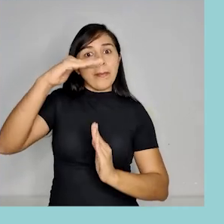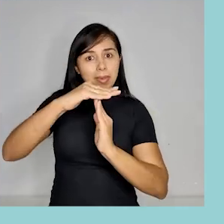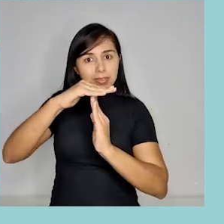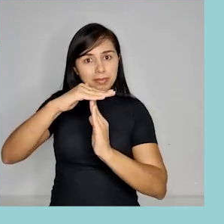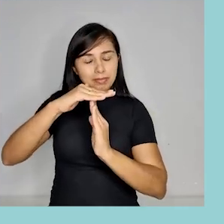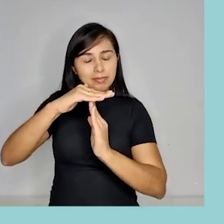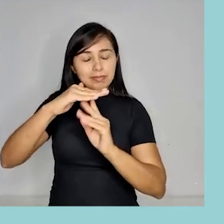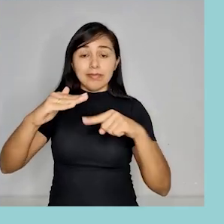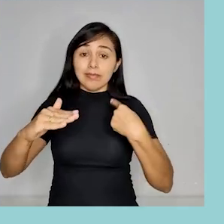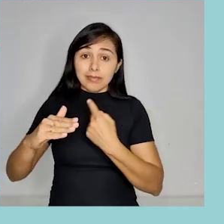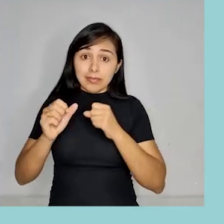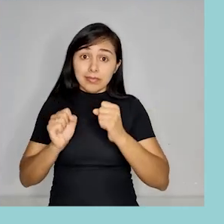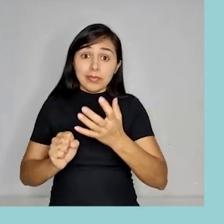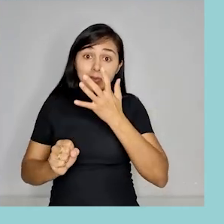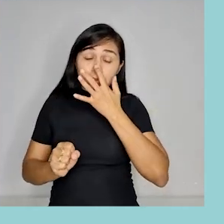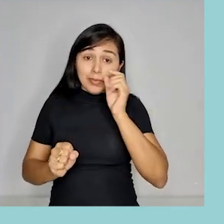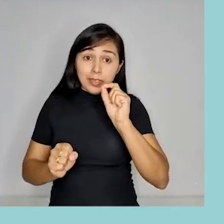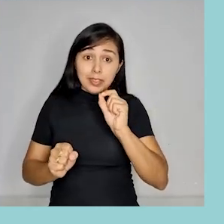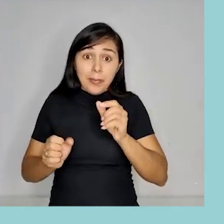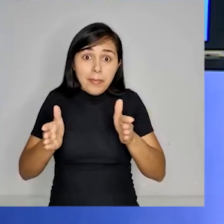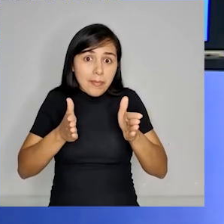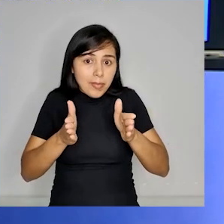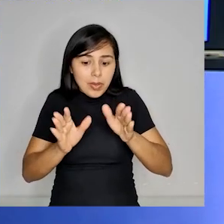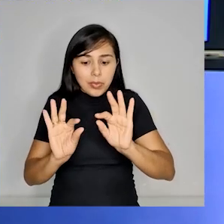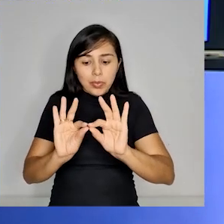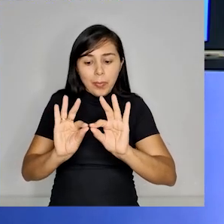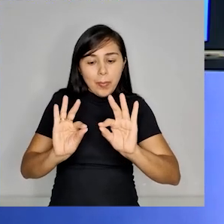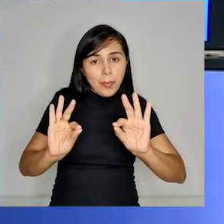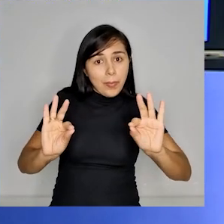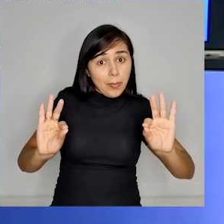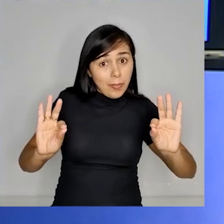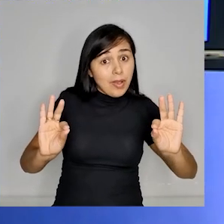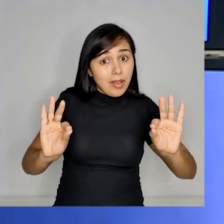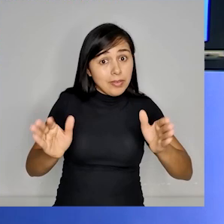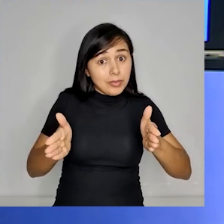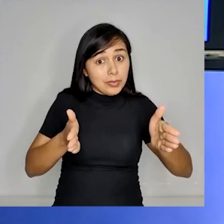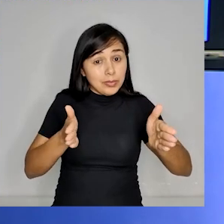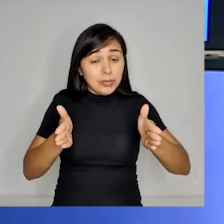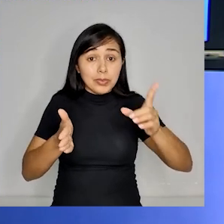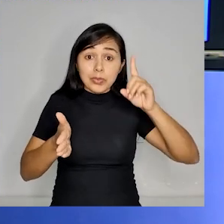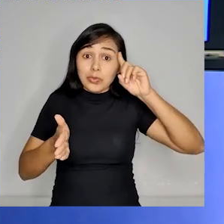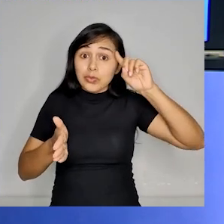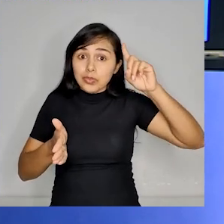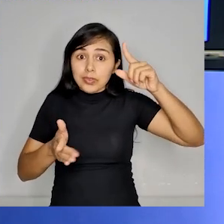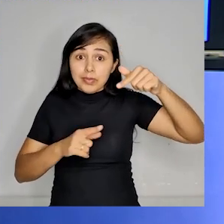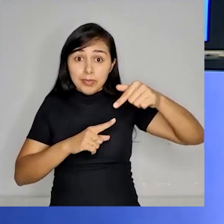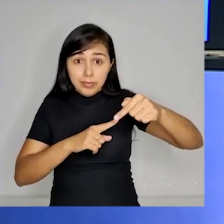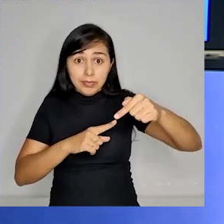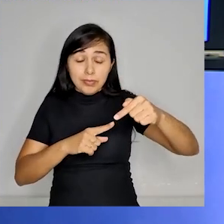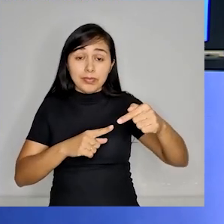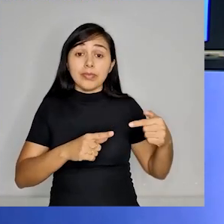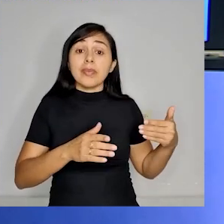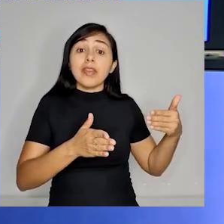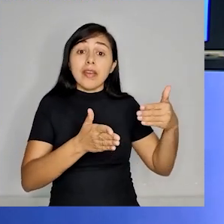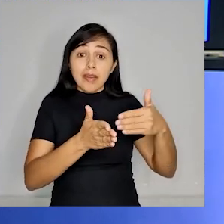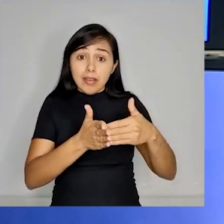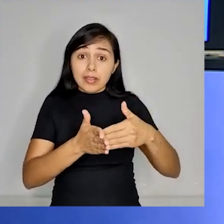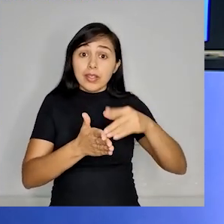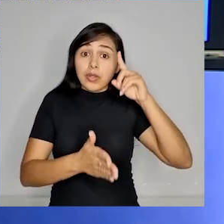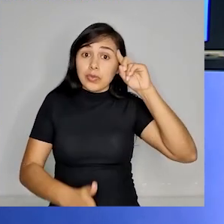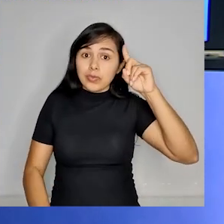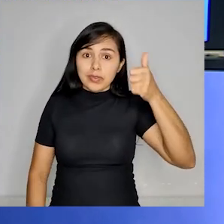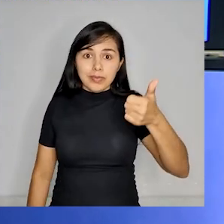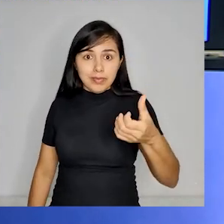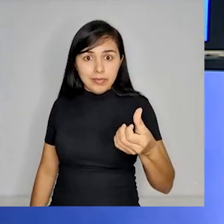o período do dia 7 até mais ou menos aí o período do dia 16, ela está